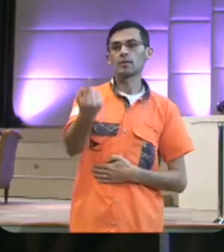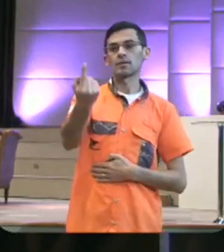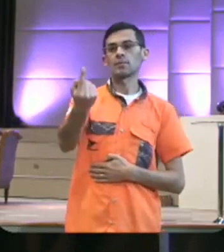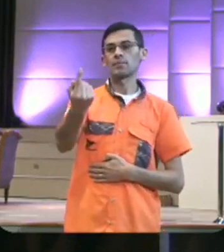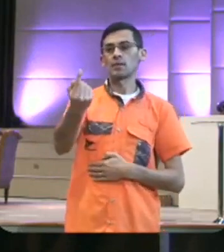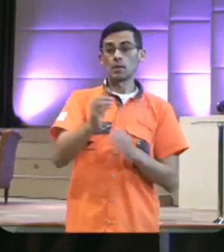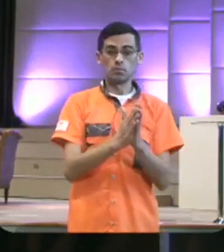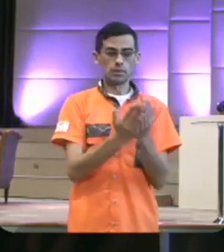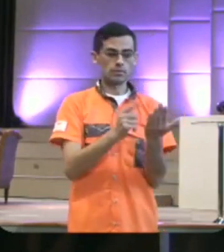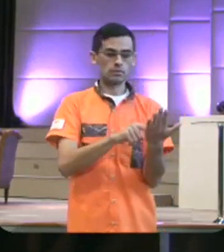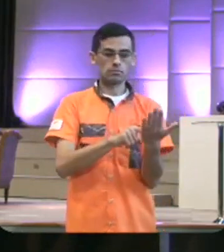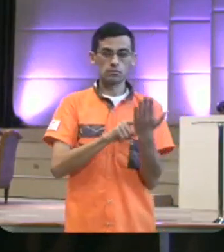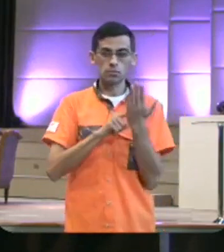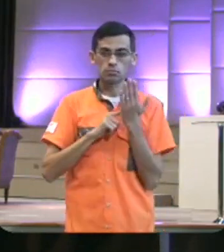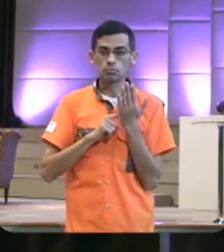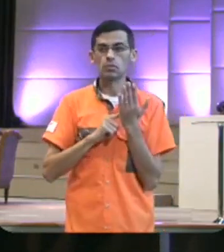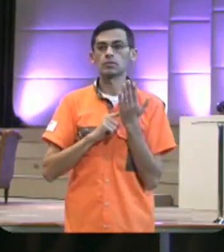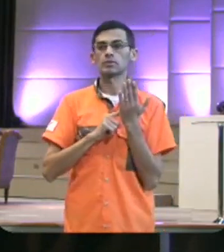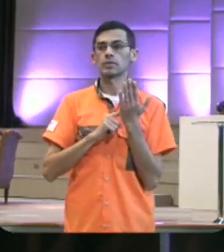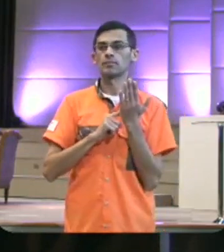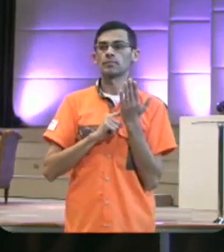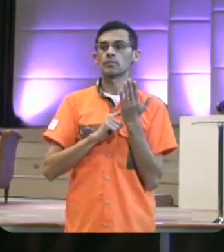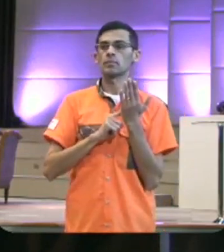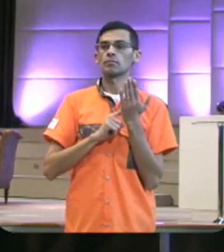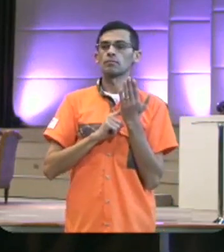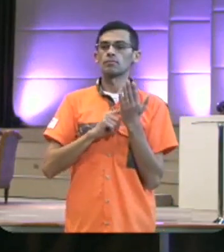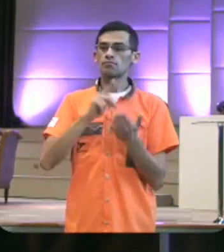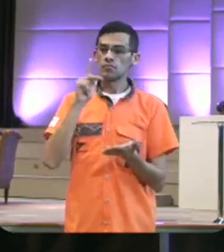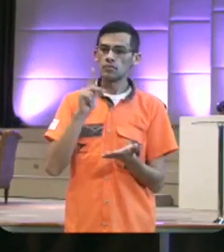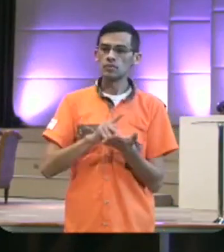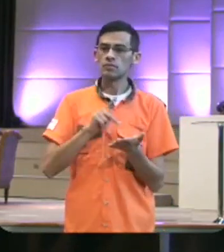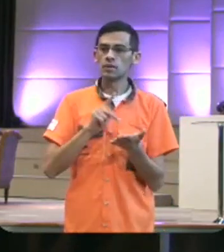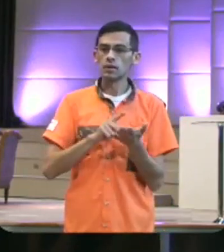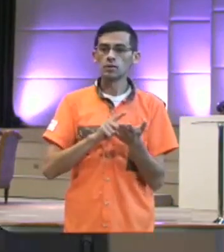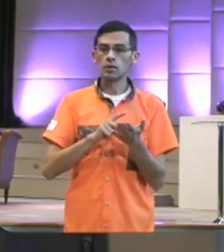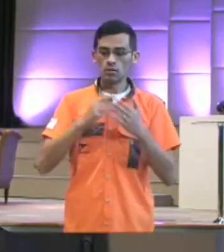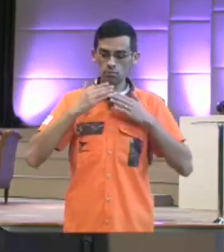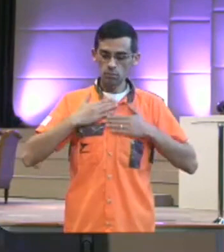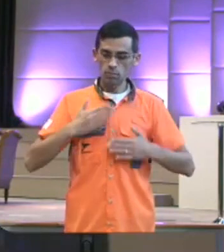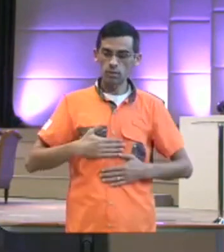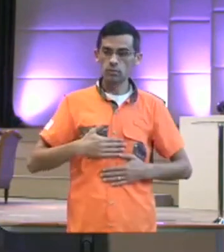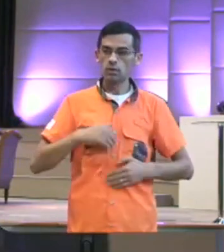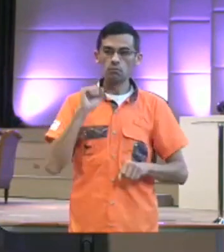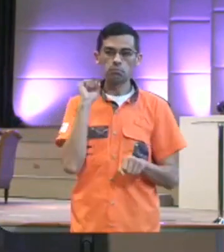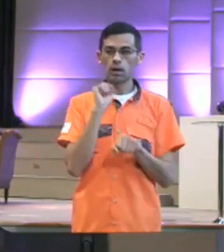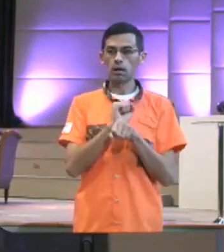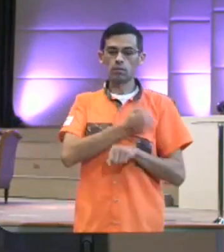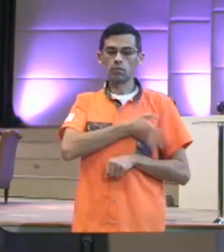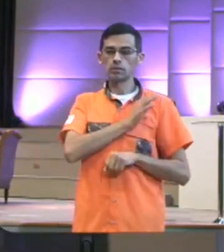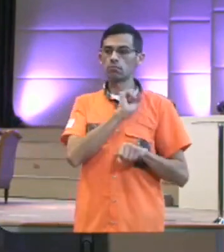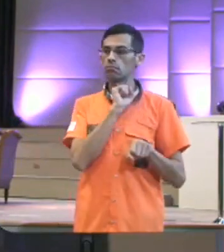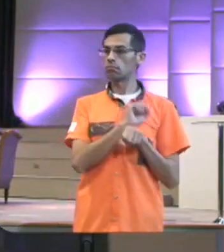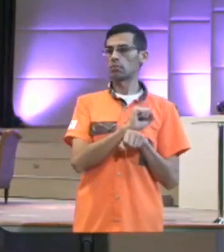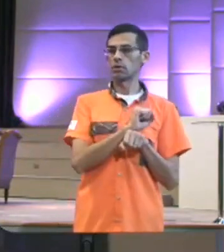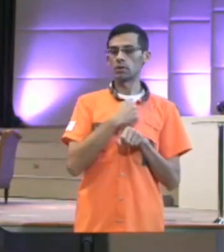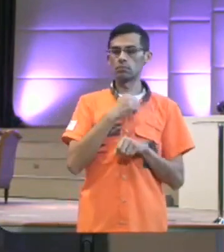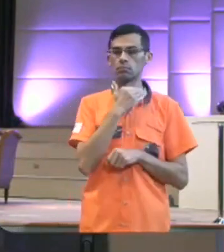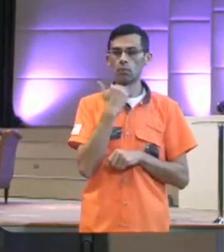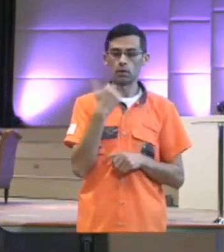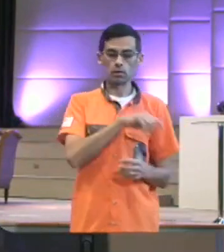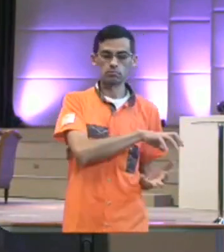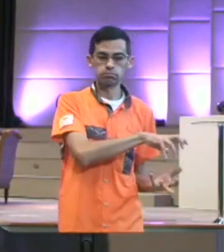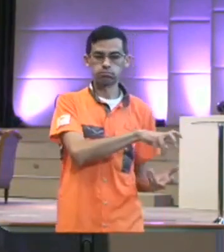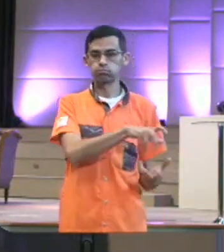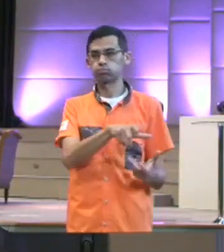lindas que a Bíblia diz para mim é que quando o meu corpo parar de funcionar e eu morrer aqui nessa